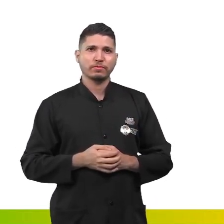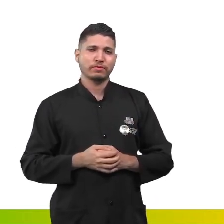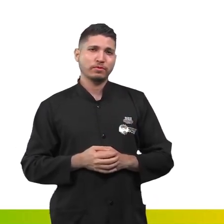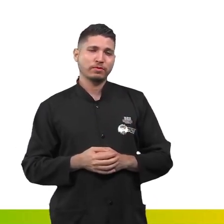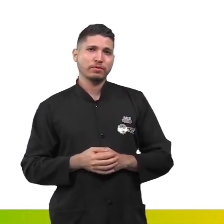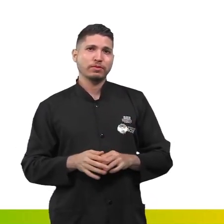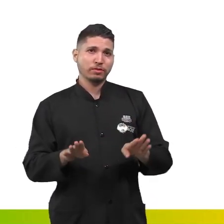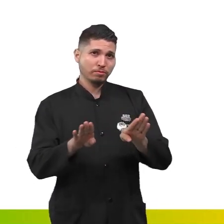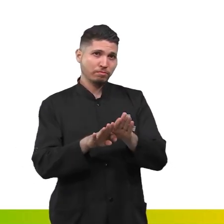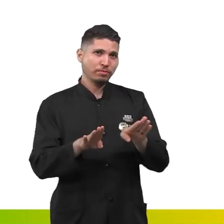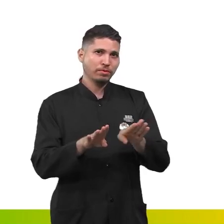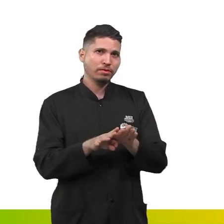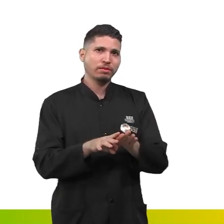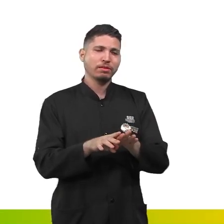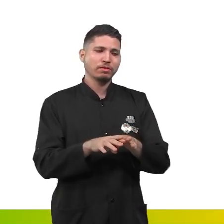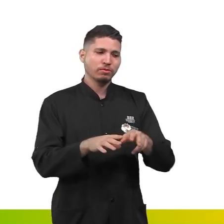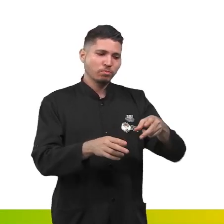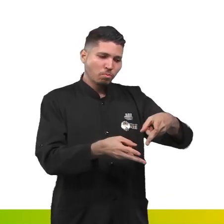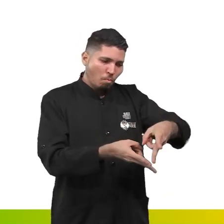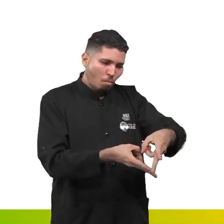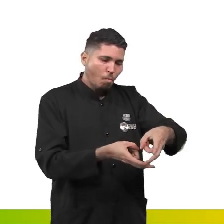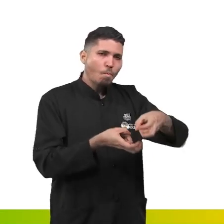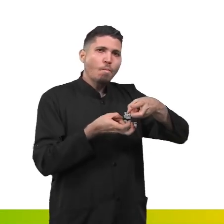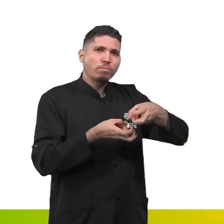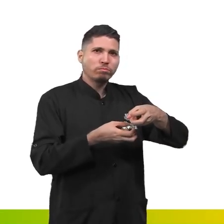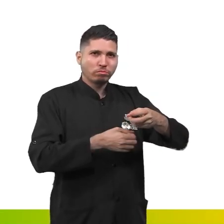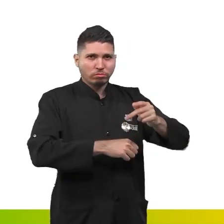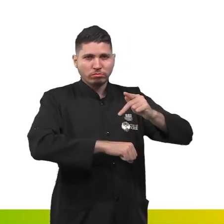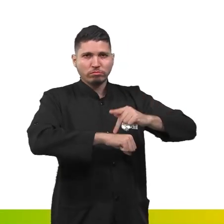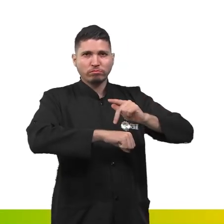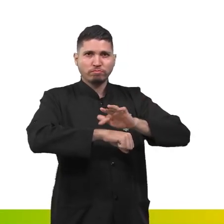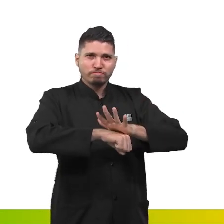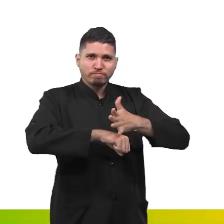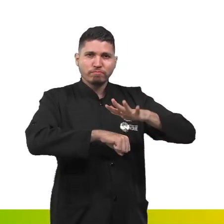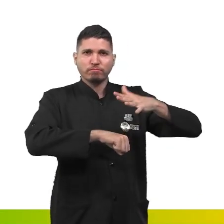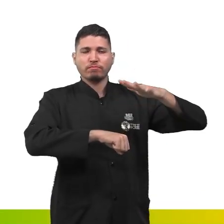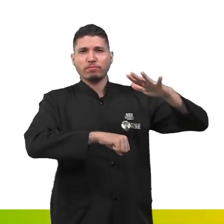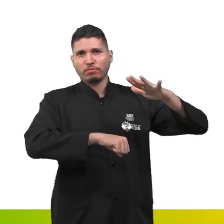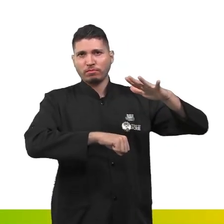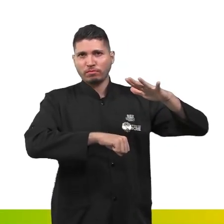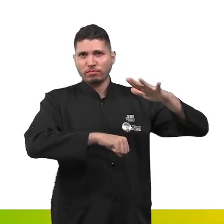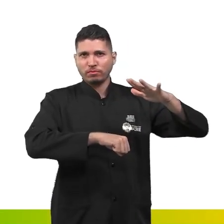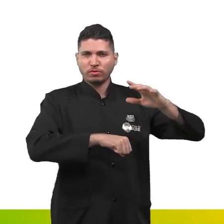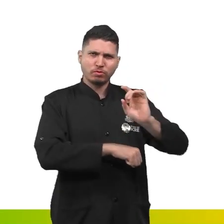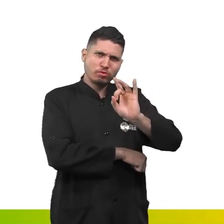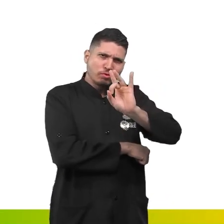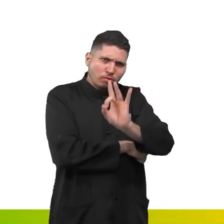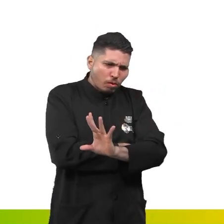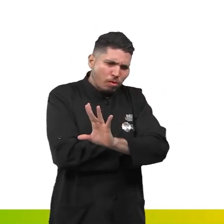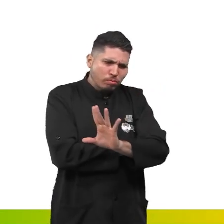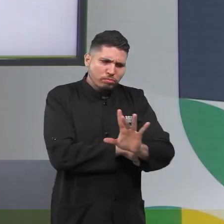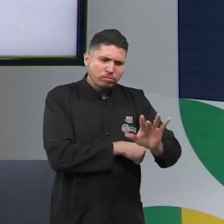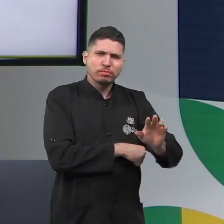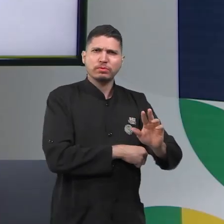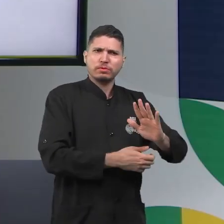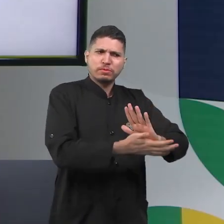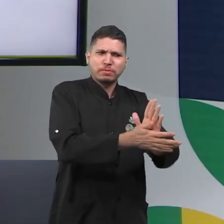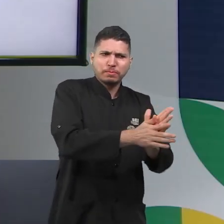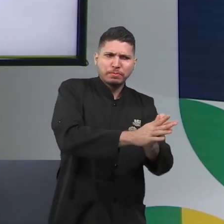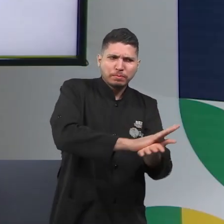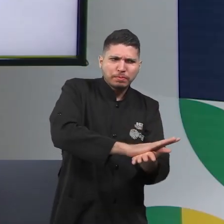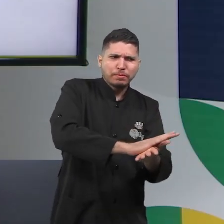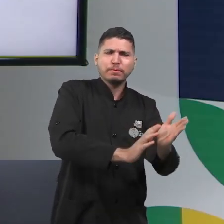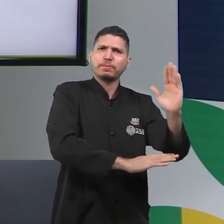E principalmente, extração de madeira. Mas é só isso? Garimpo e extração de madeira? Não. Também tem aquelas